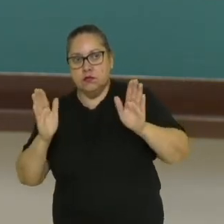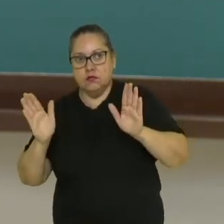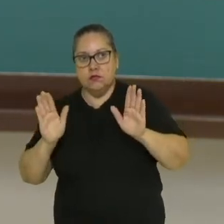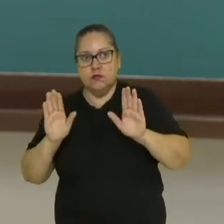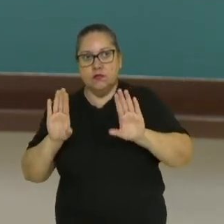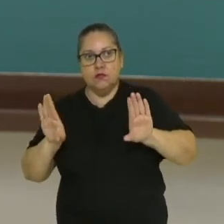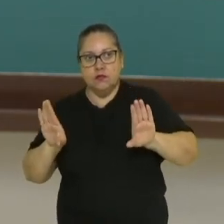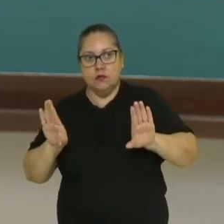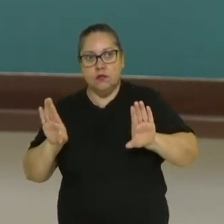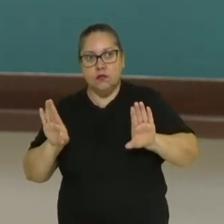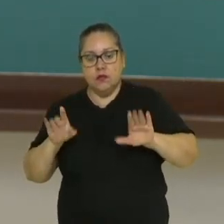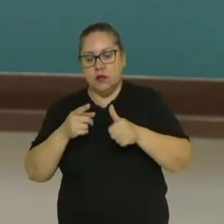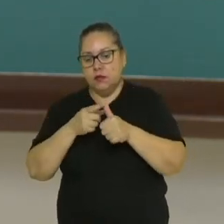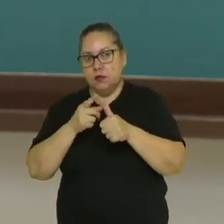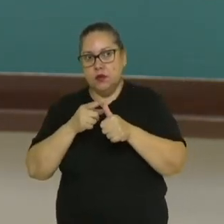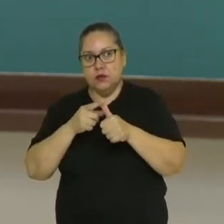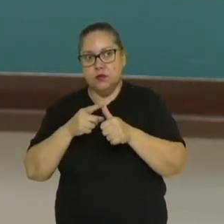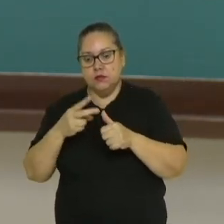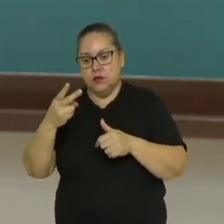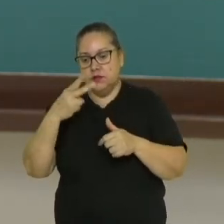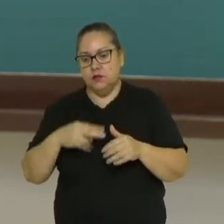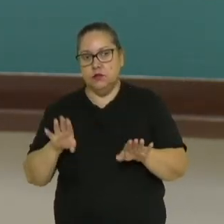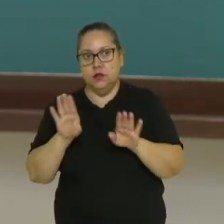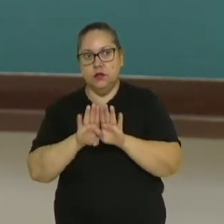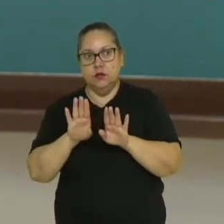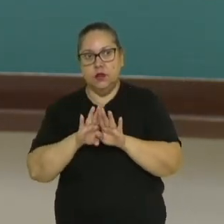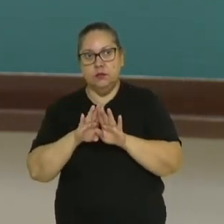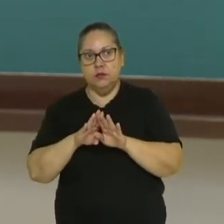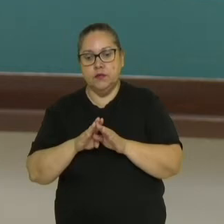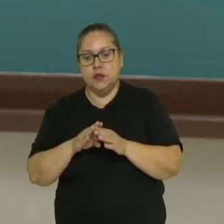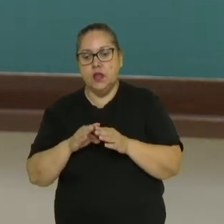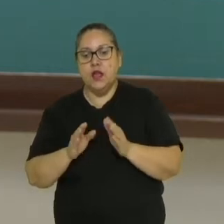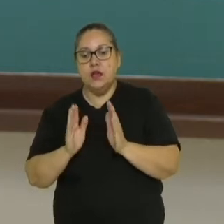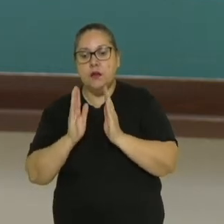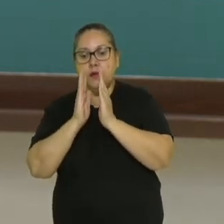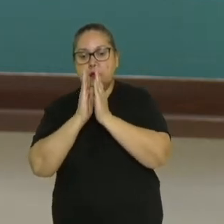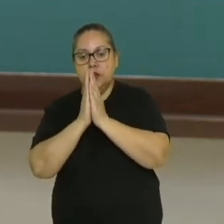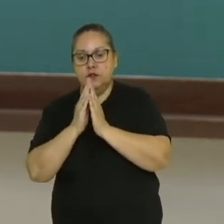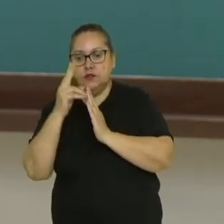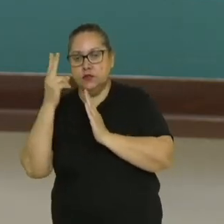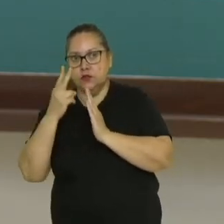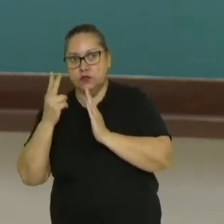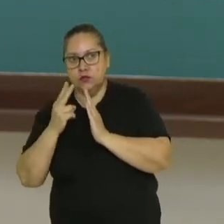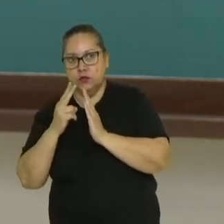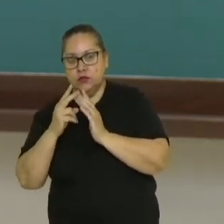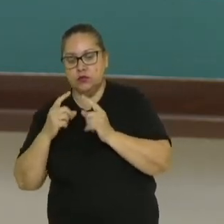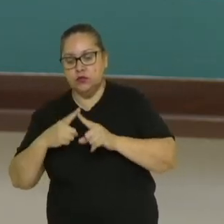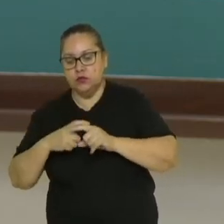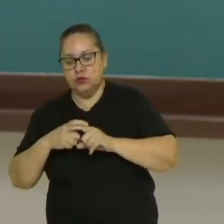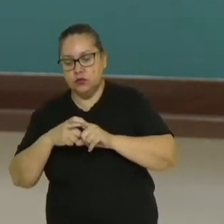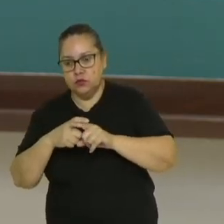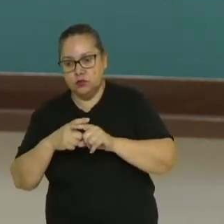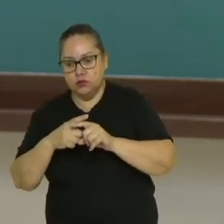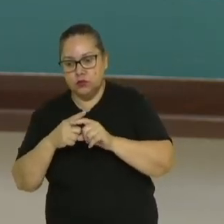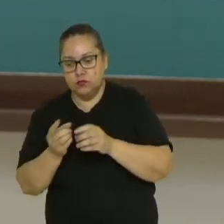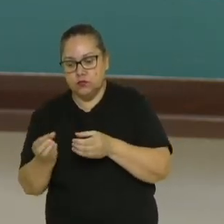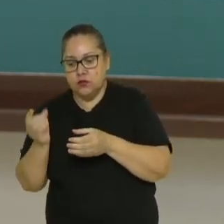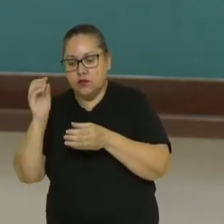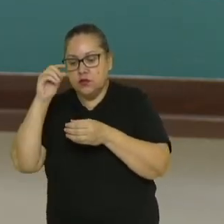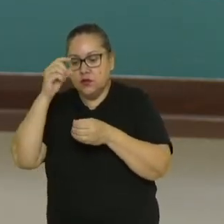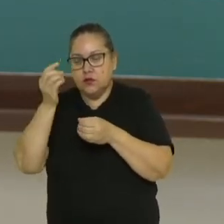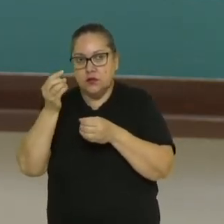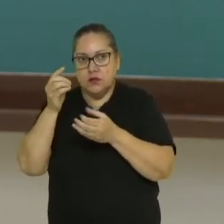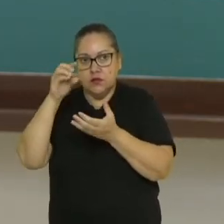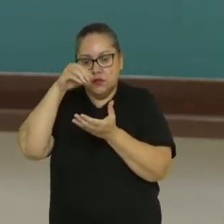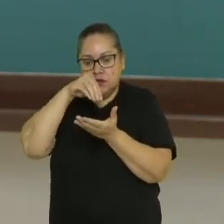célula. Acontece na primeira célula e na segunda. Na metáfase 2, os cromossomos estão no centro da célula, na